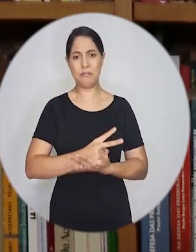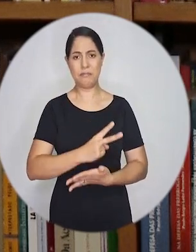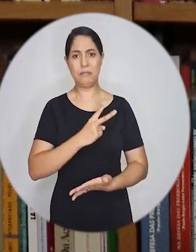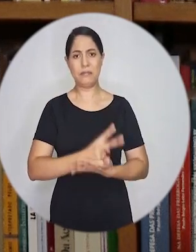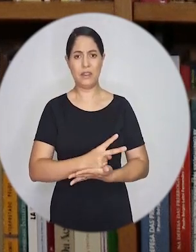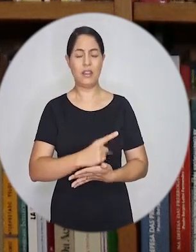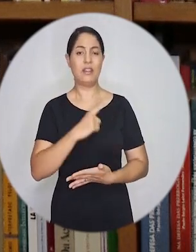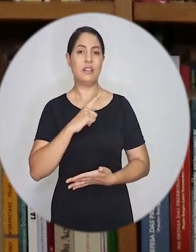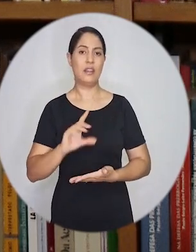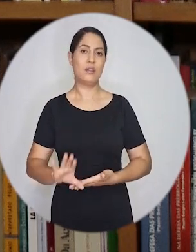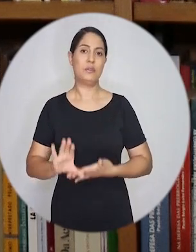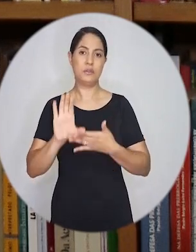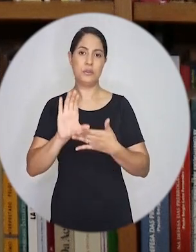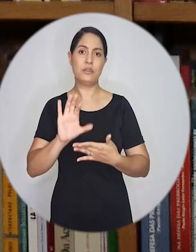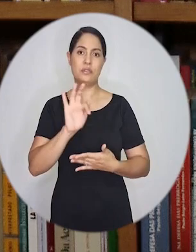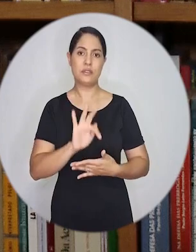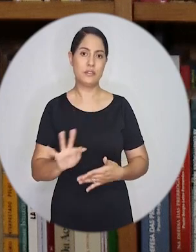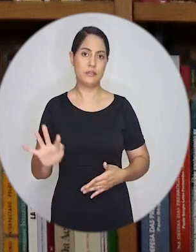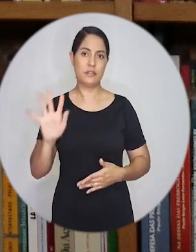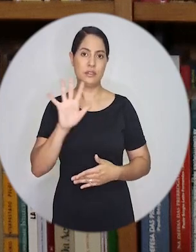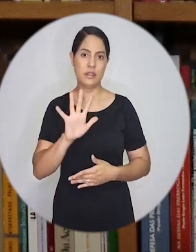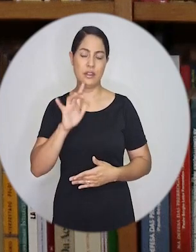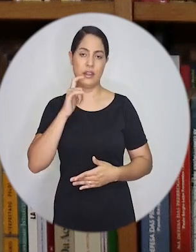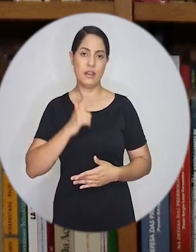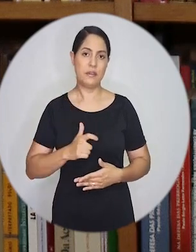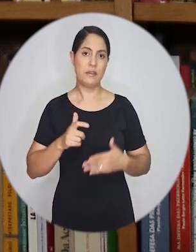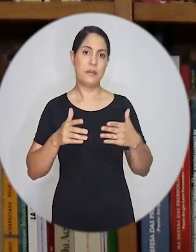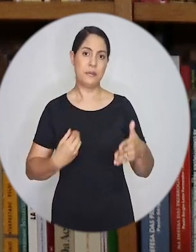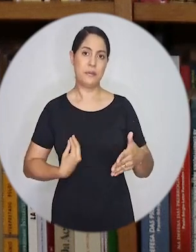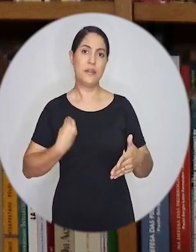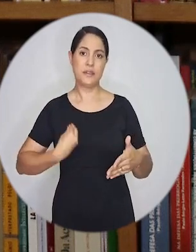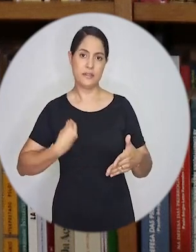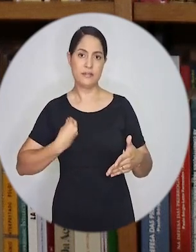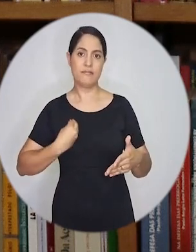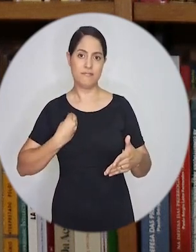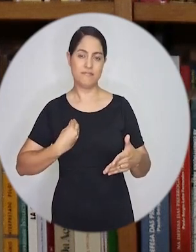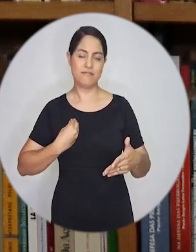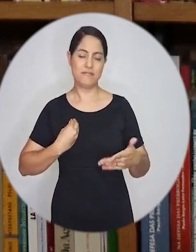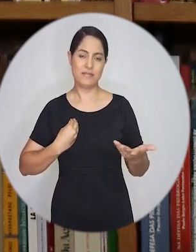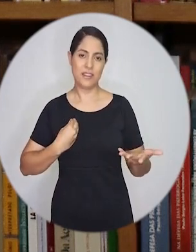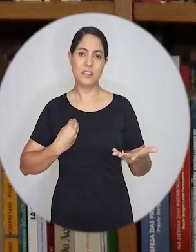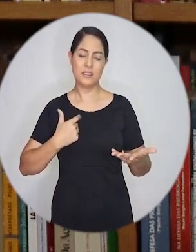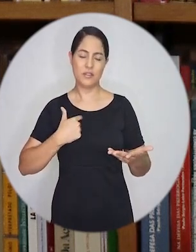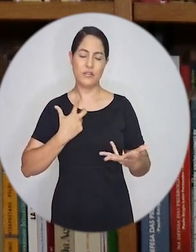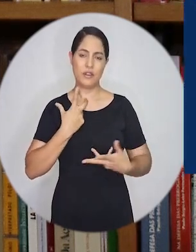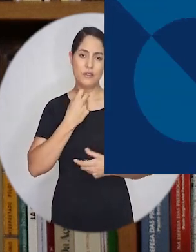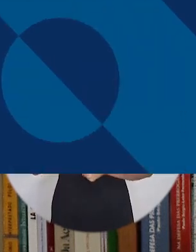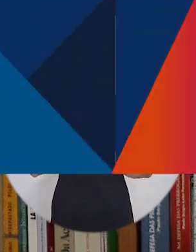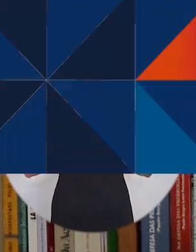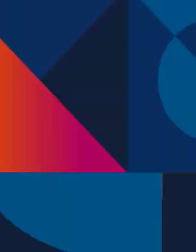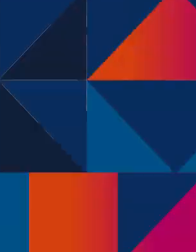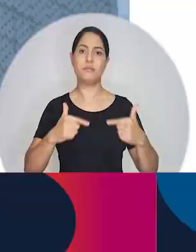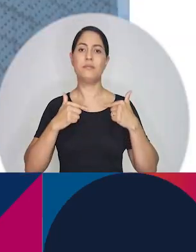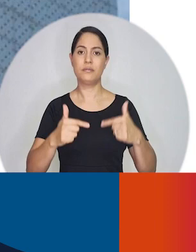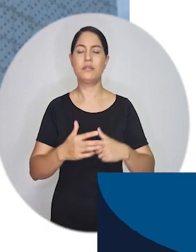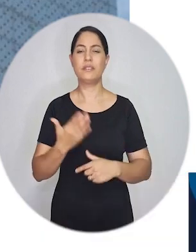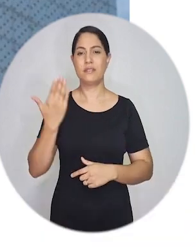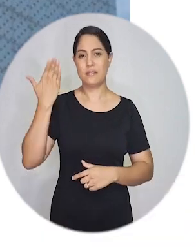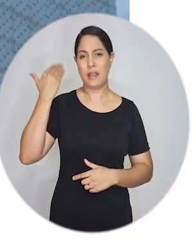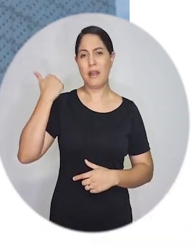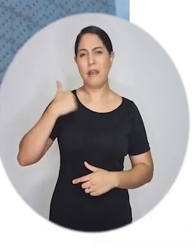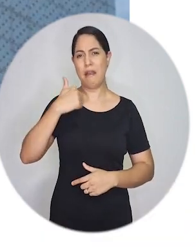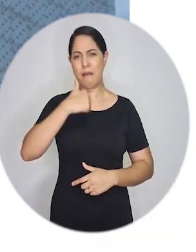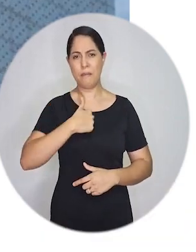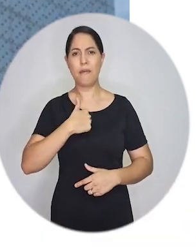presente às sessões do Conselho Federal e coisa que pretendo fazer enquanto tiver forças. Construí a